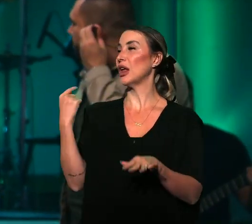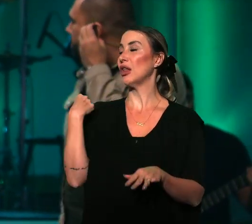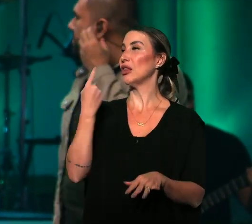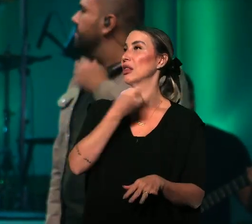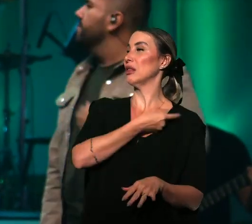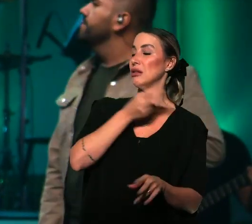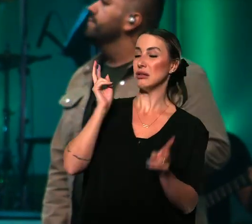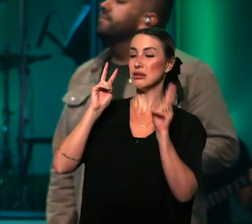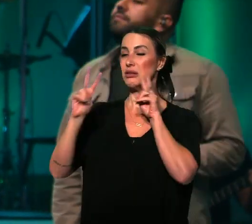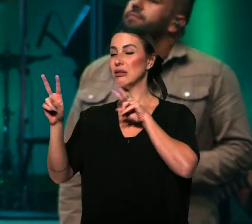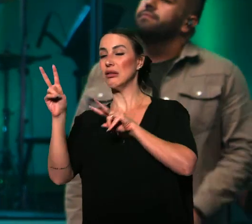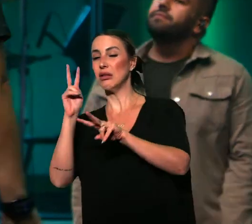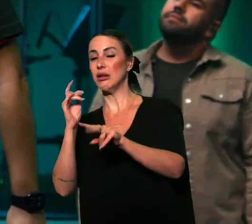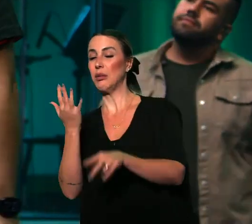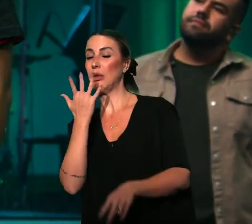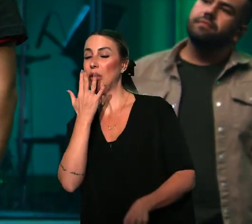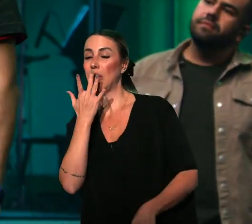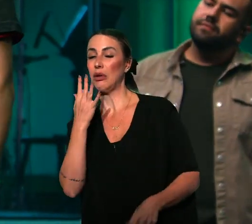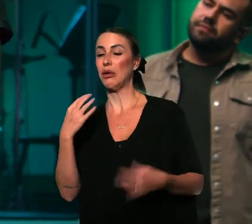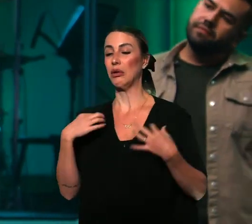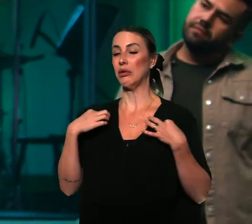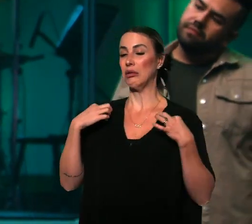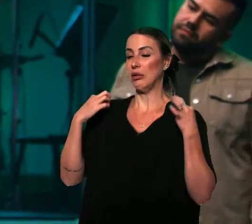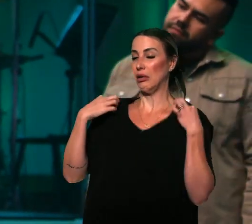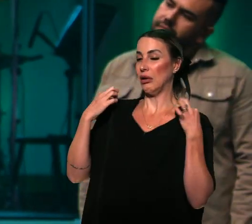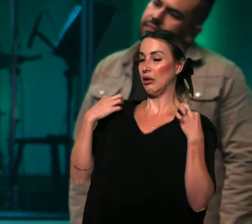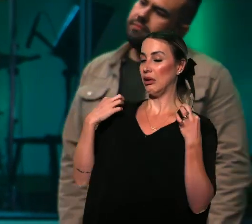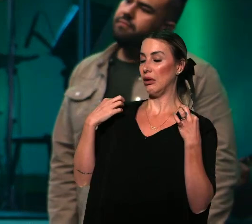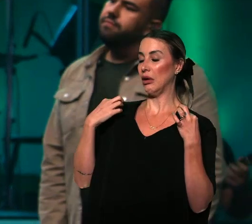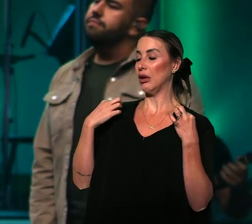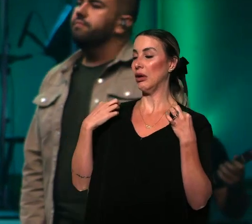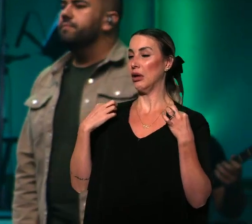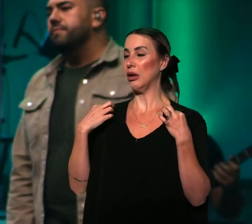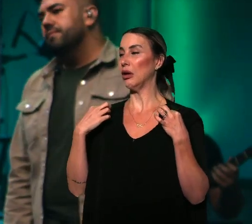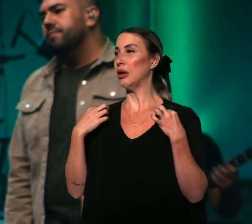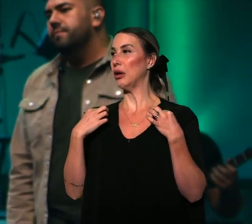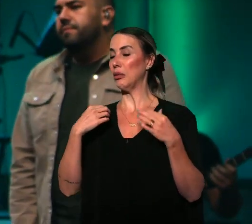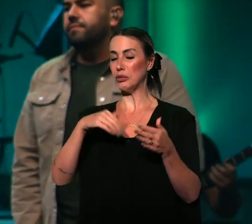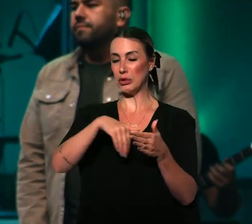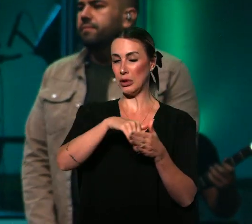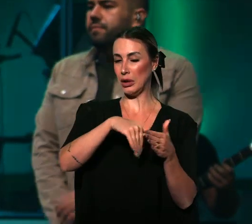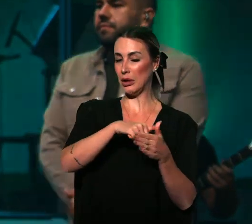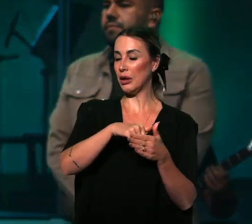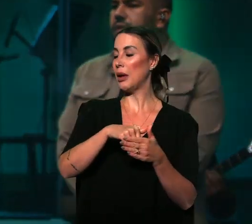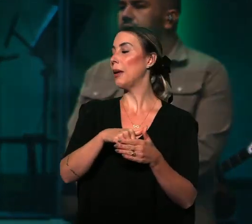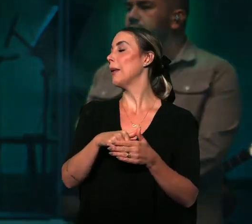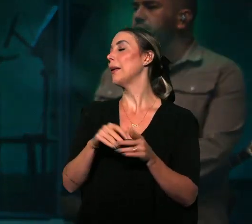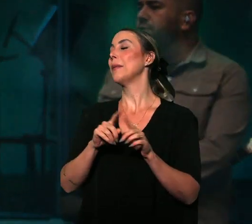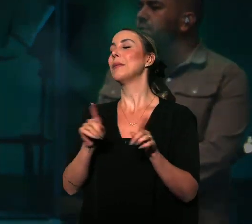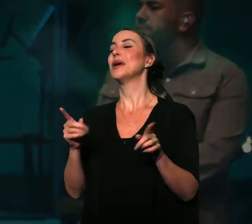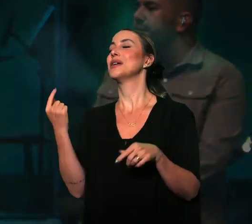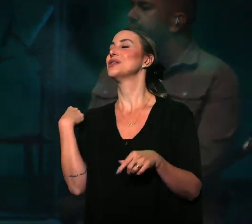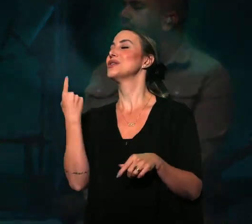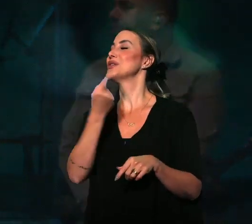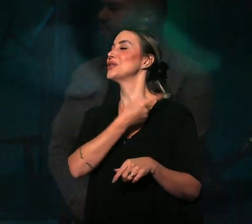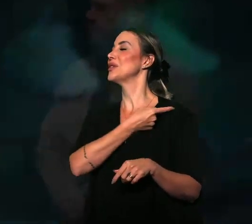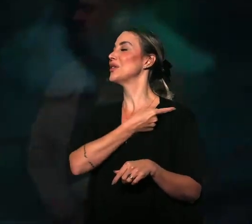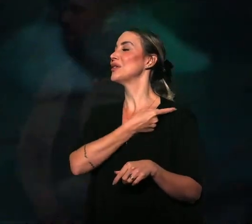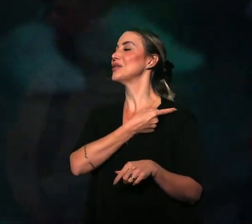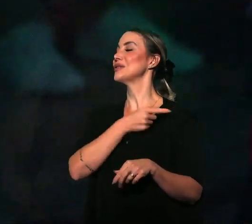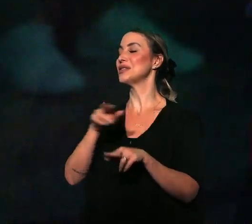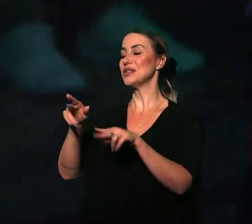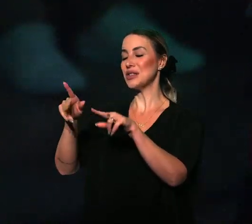dá a impressão que somos inimigos, mas somos irmãos em Cristo em nome de Jesus. E queremos pedir,